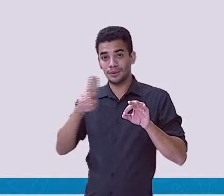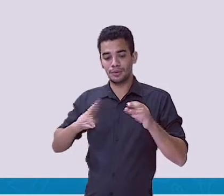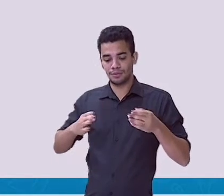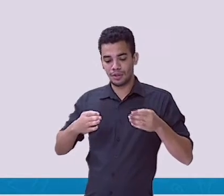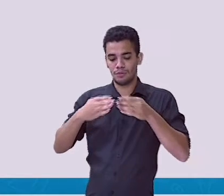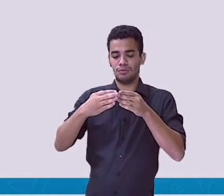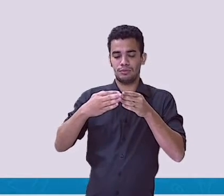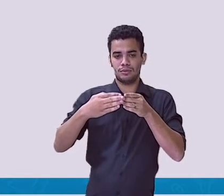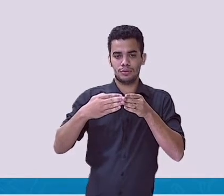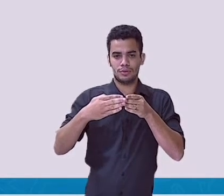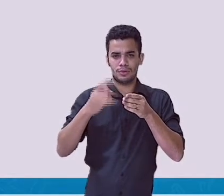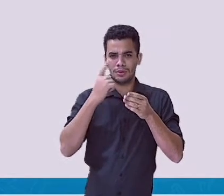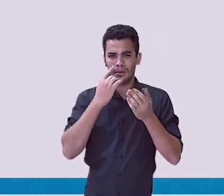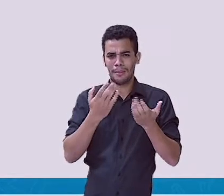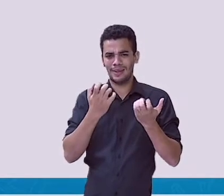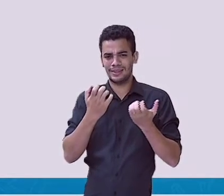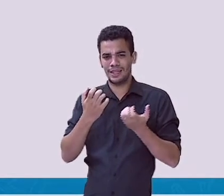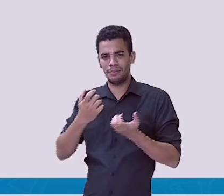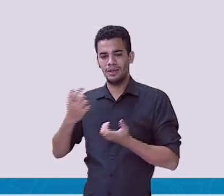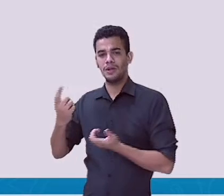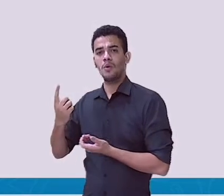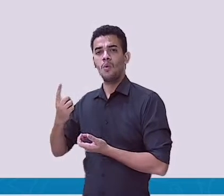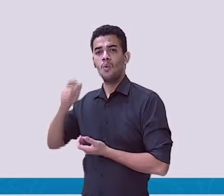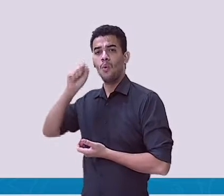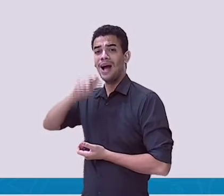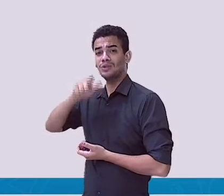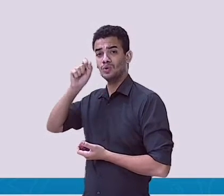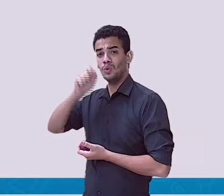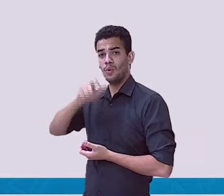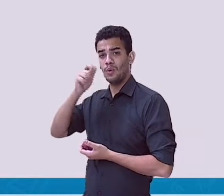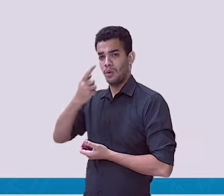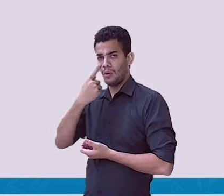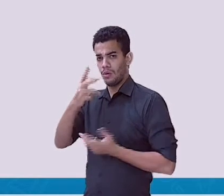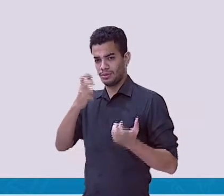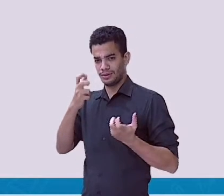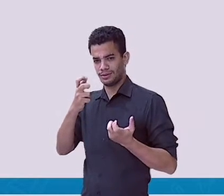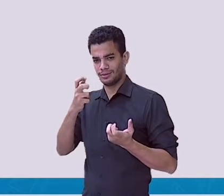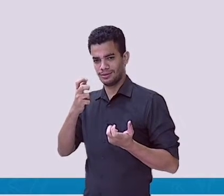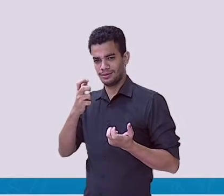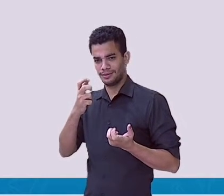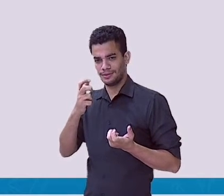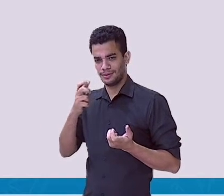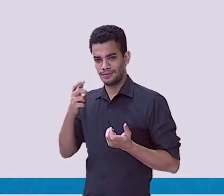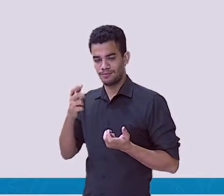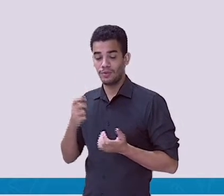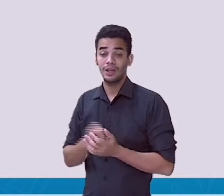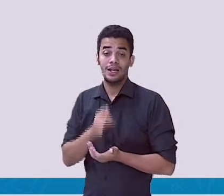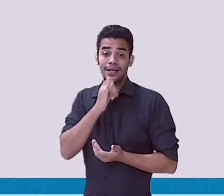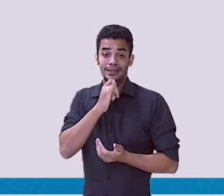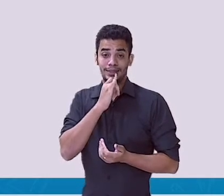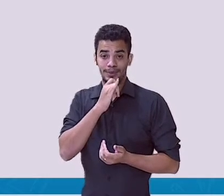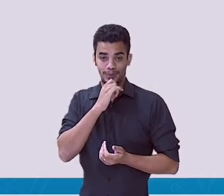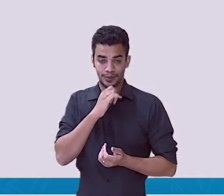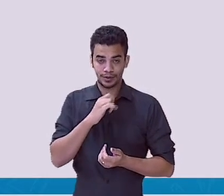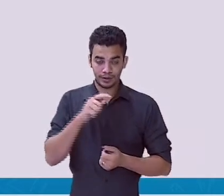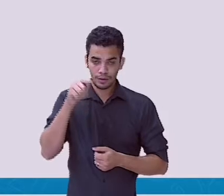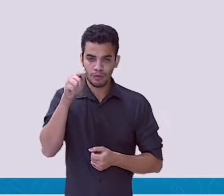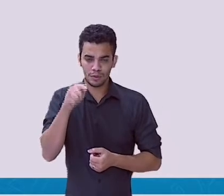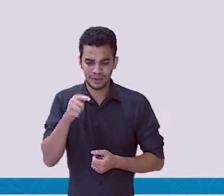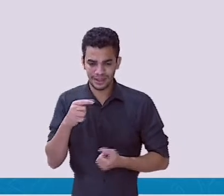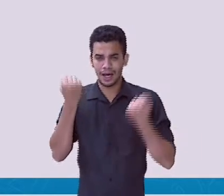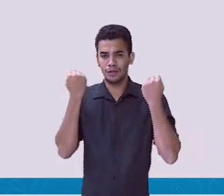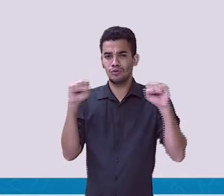quando você está fazendo atividade, você fica, o professor, atividade física, o professor fala assim, vamos trabalhar a panturrilha, ponta